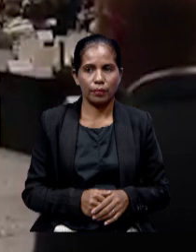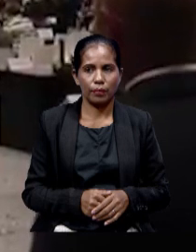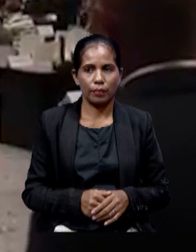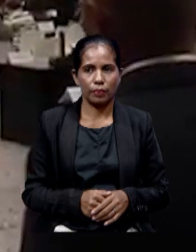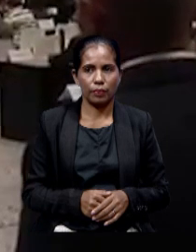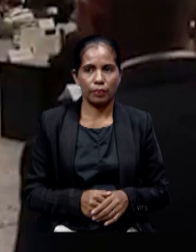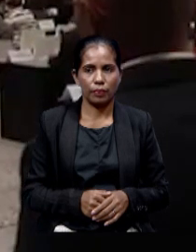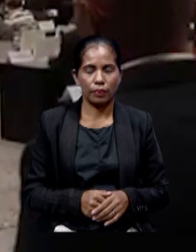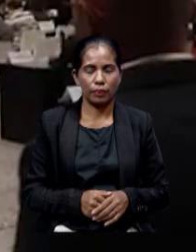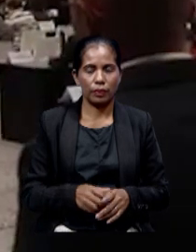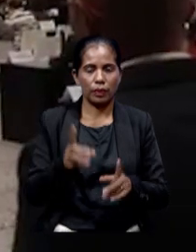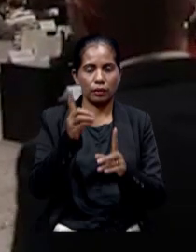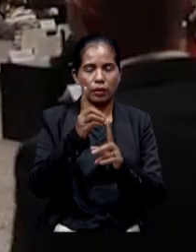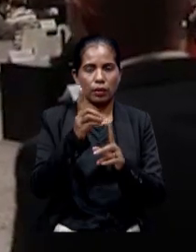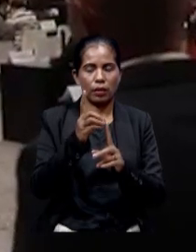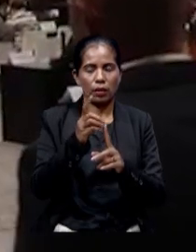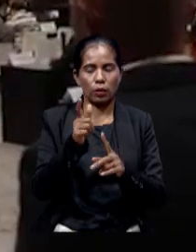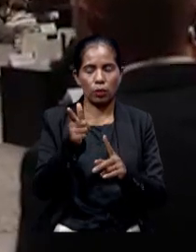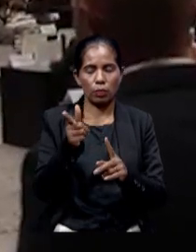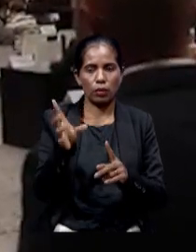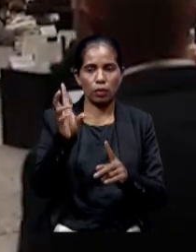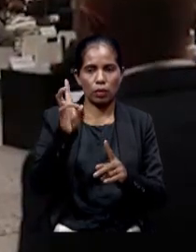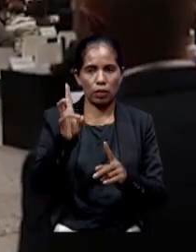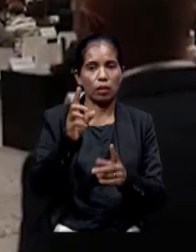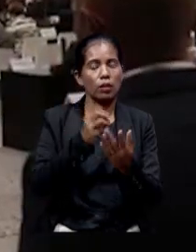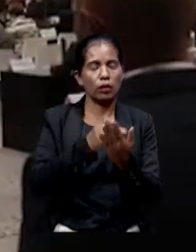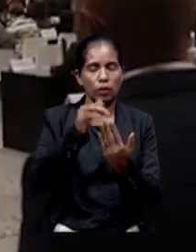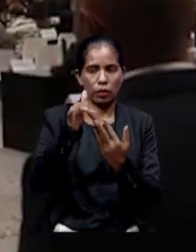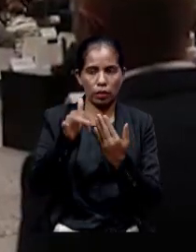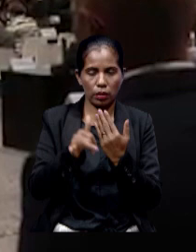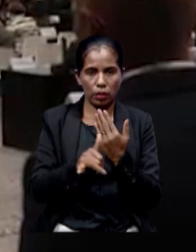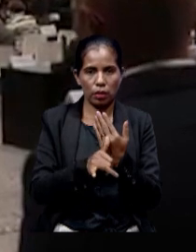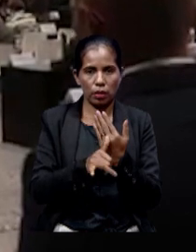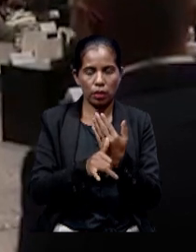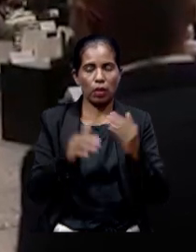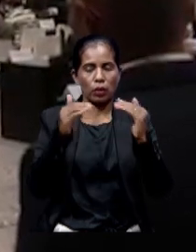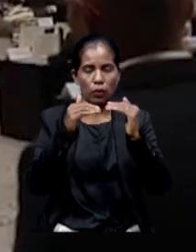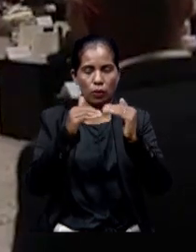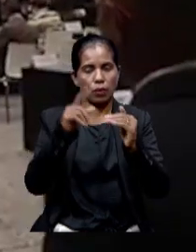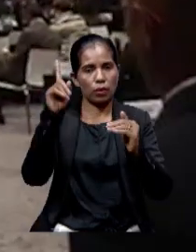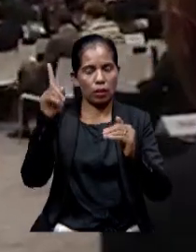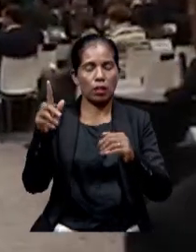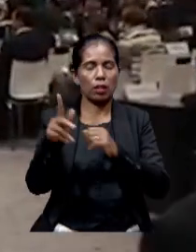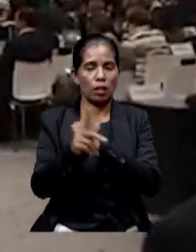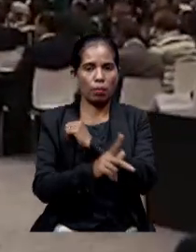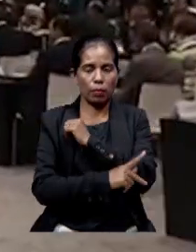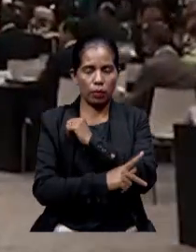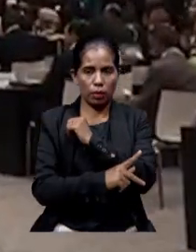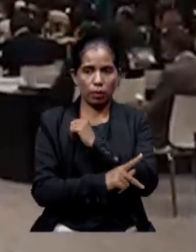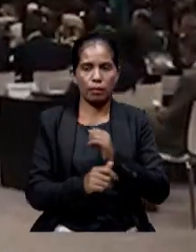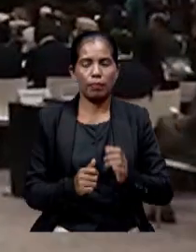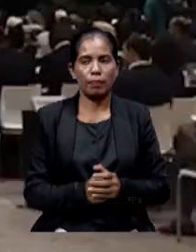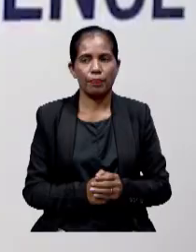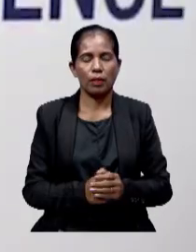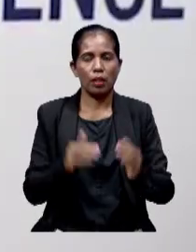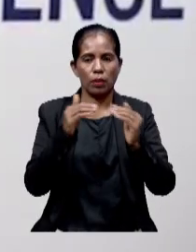É dia 27 de junho até dia 1 de julho e a conferência ida e a Portugal, conferência oceânica,